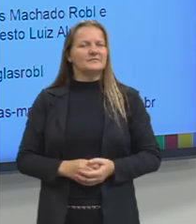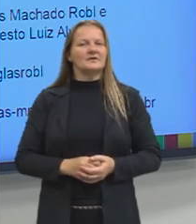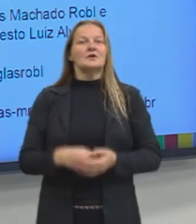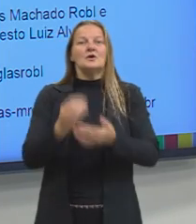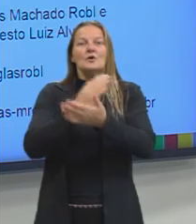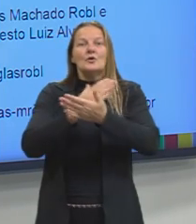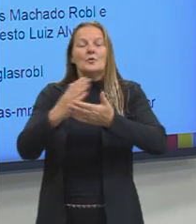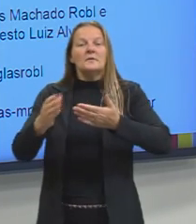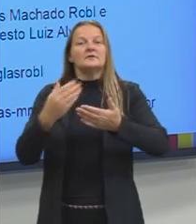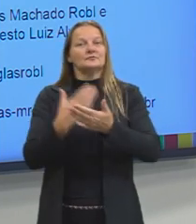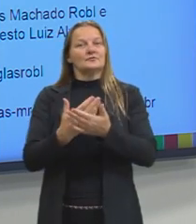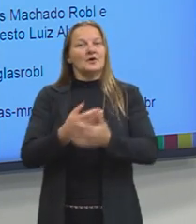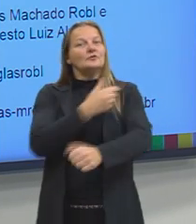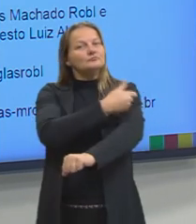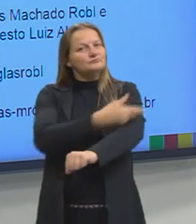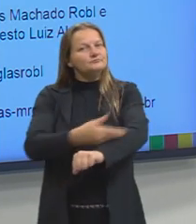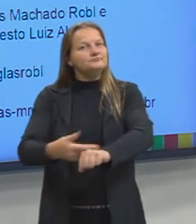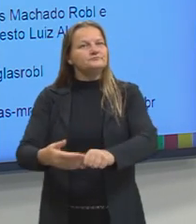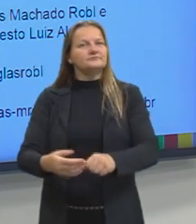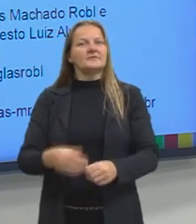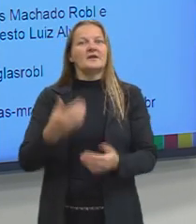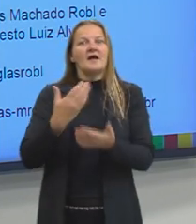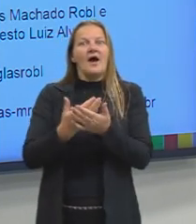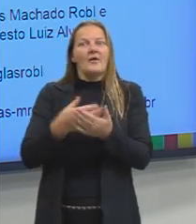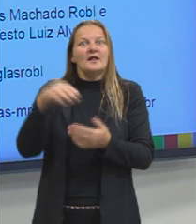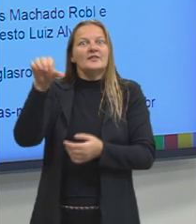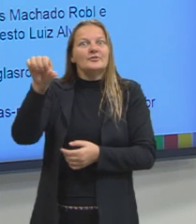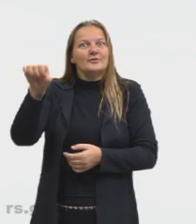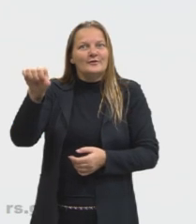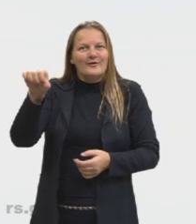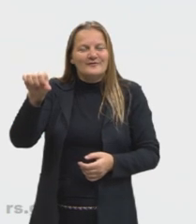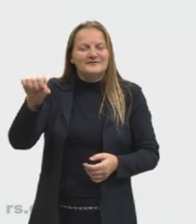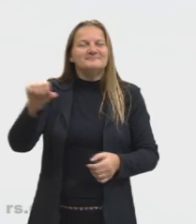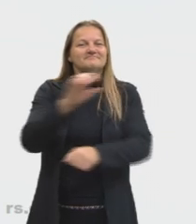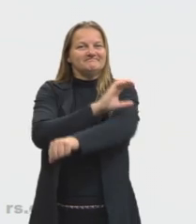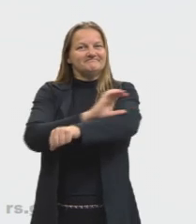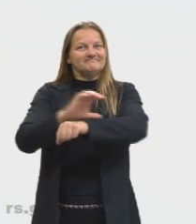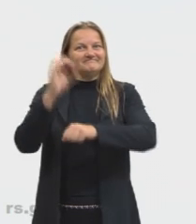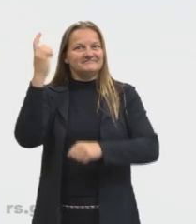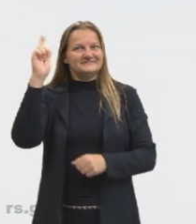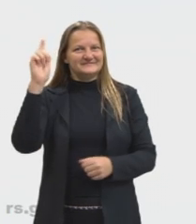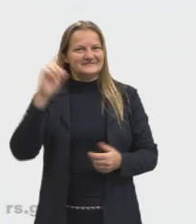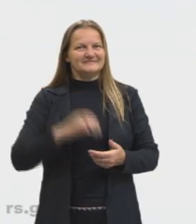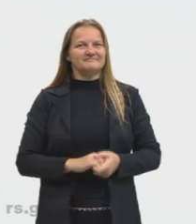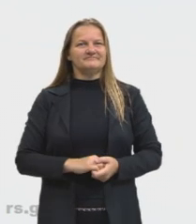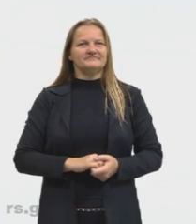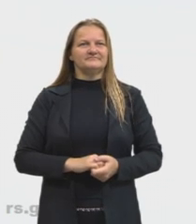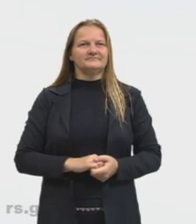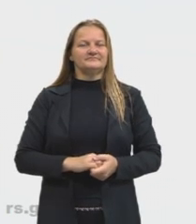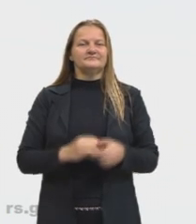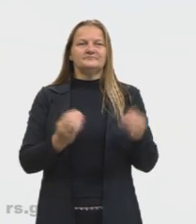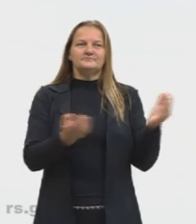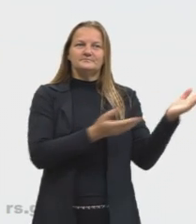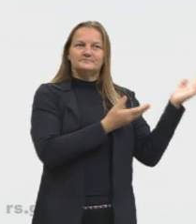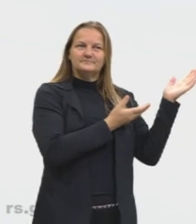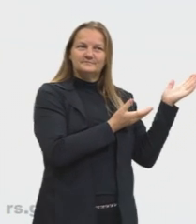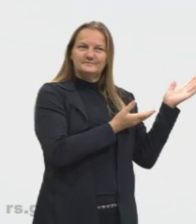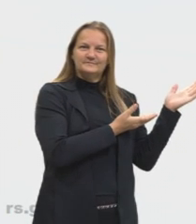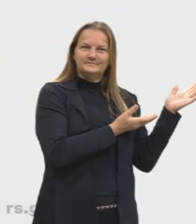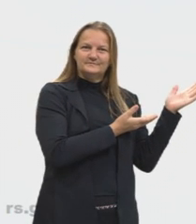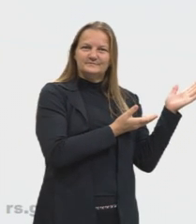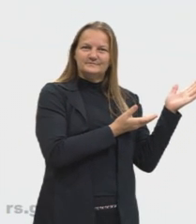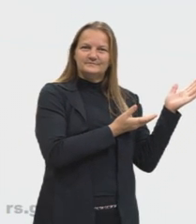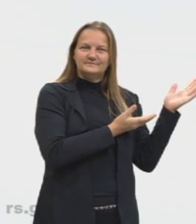todo início de aula né Nós temos aqui já chegamos na aula noob gurizada do nosso curso tá deixo para vocês então meus